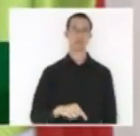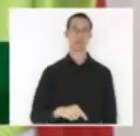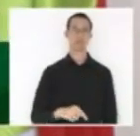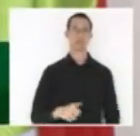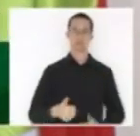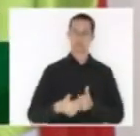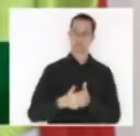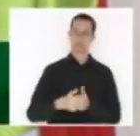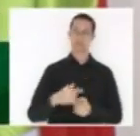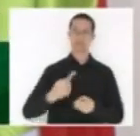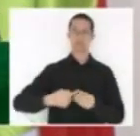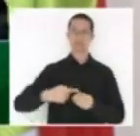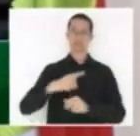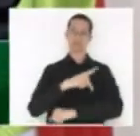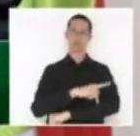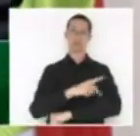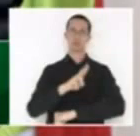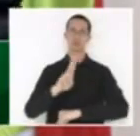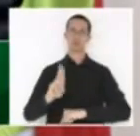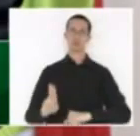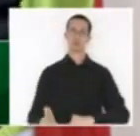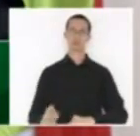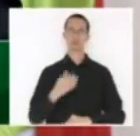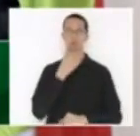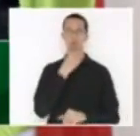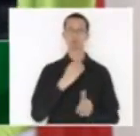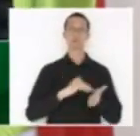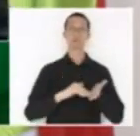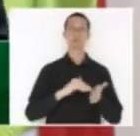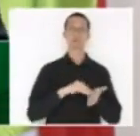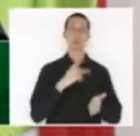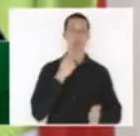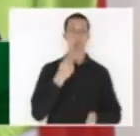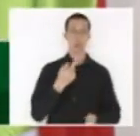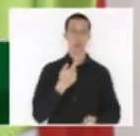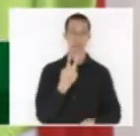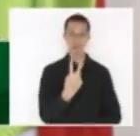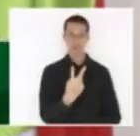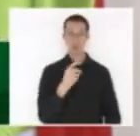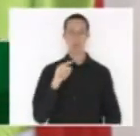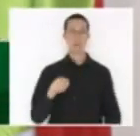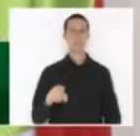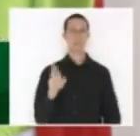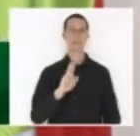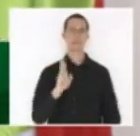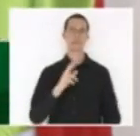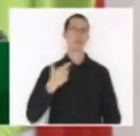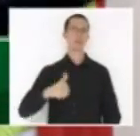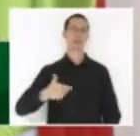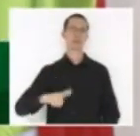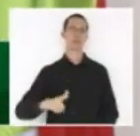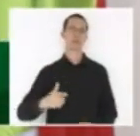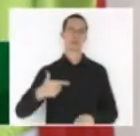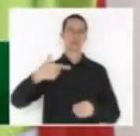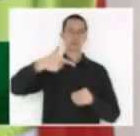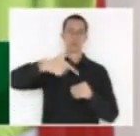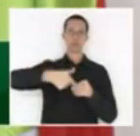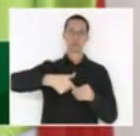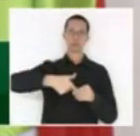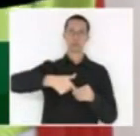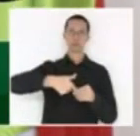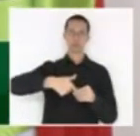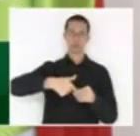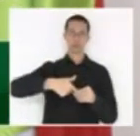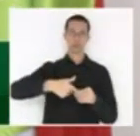o secretário disse que não tinha R$ 2.000 para colocar diesel para arrumar o acesso